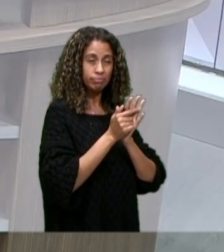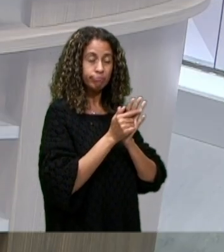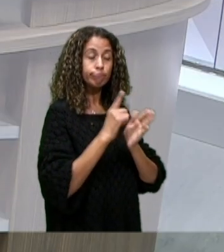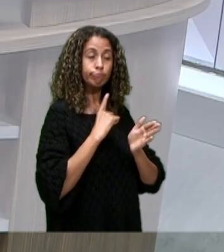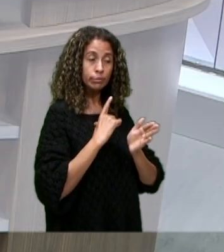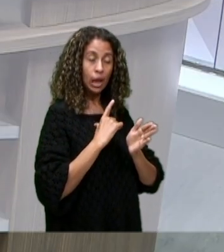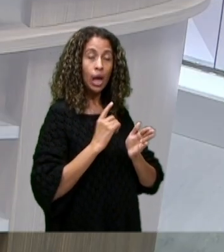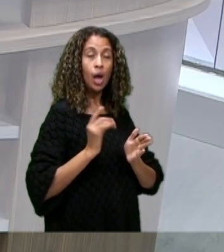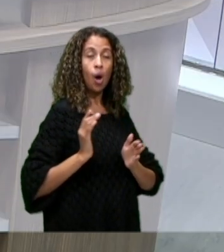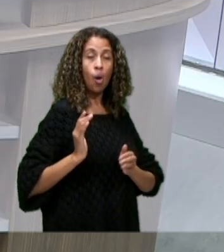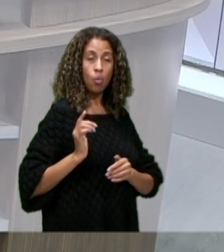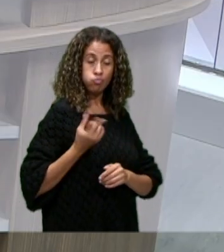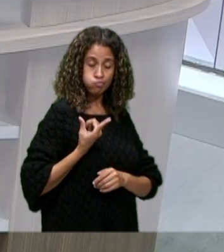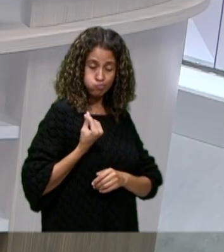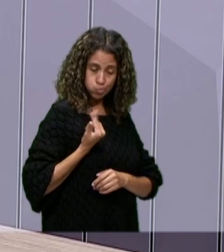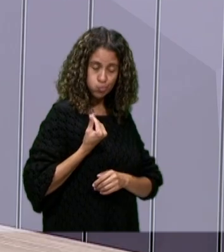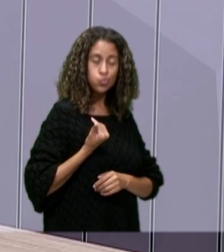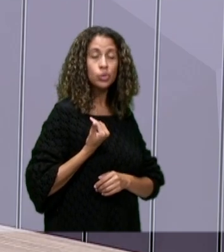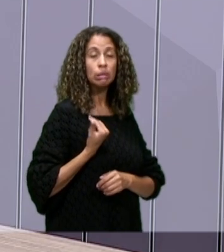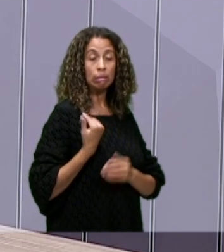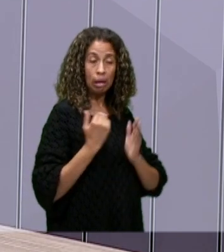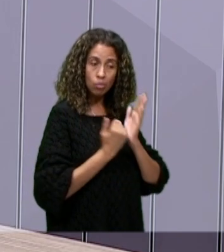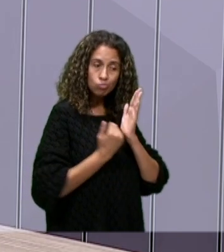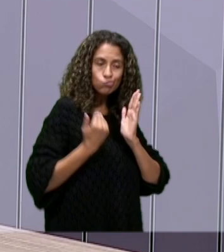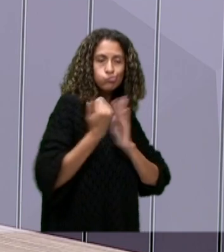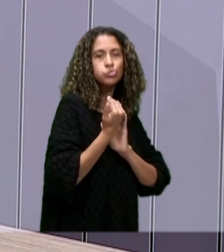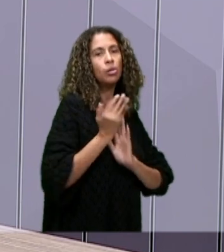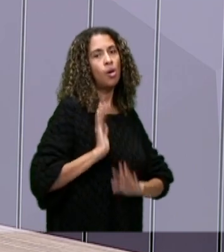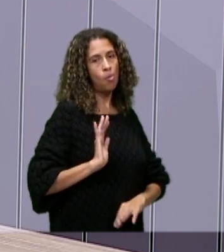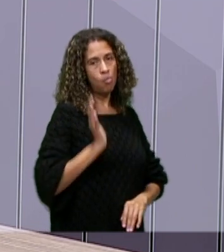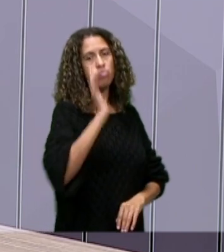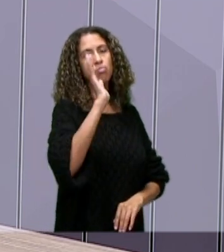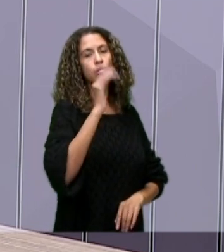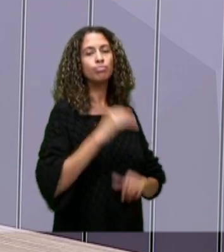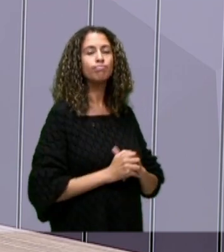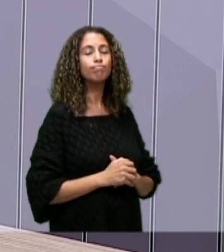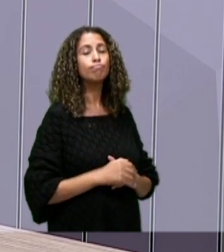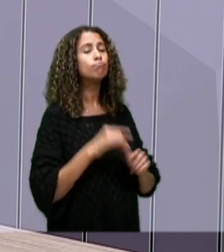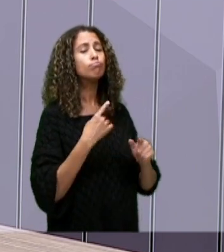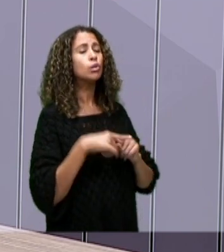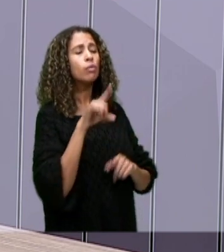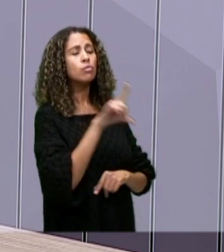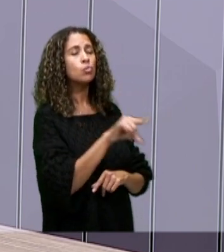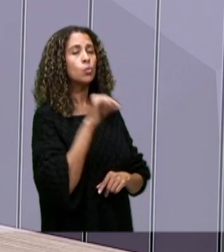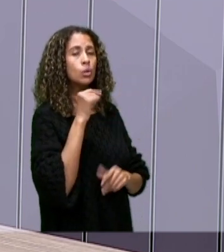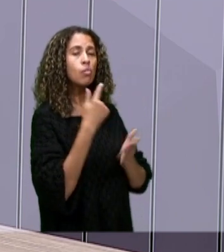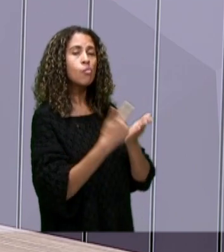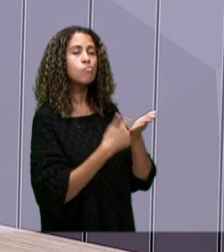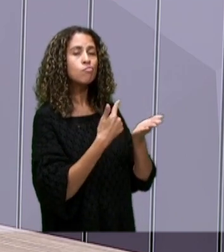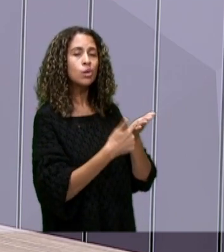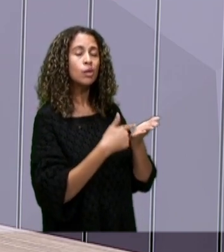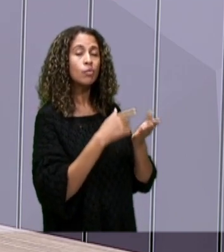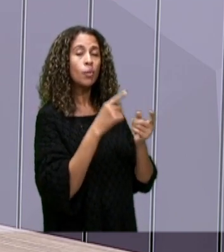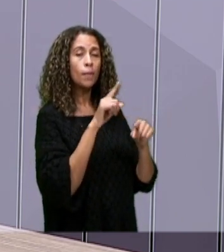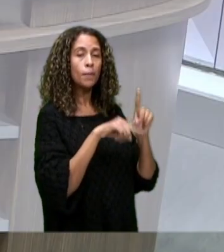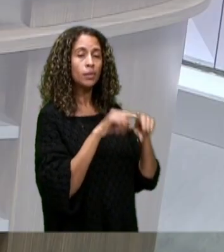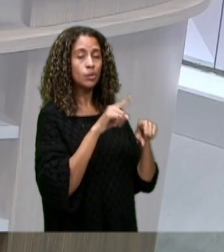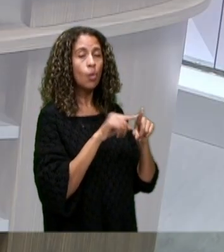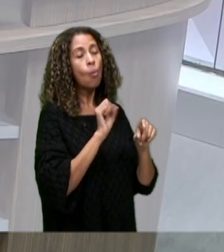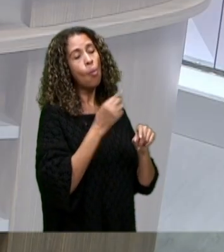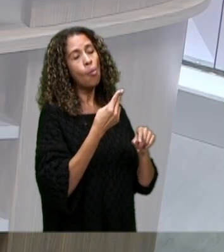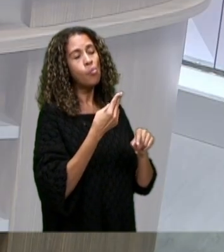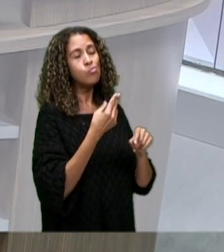custo financeiro alto. Por que essa escolha, ao invés de repente fazer o que